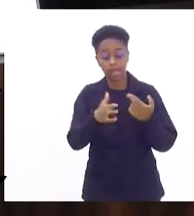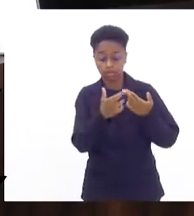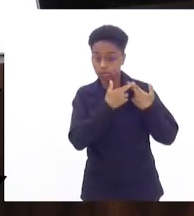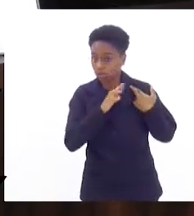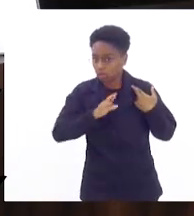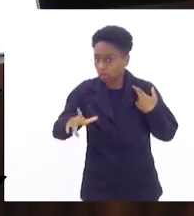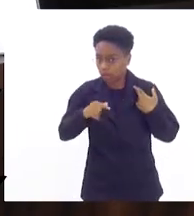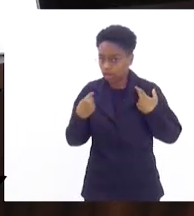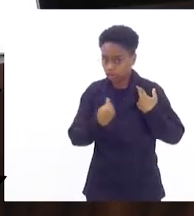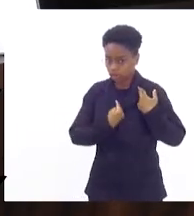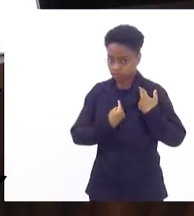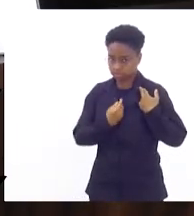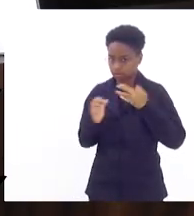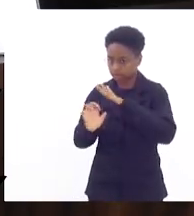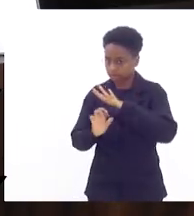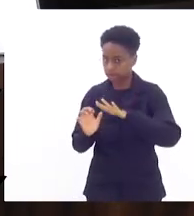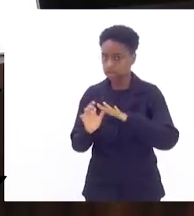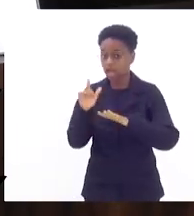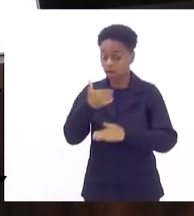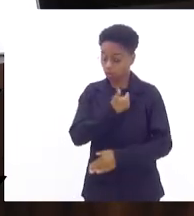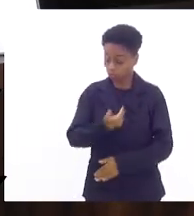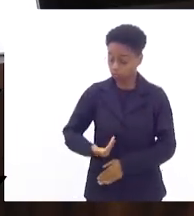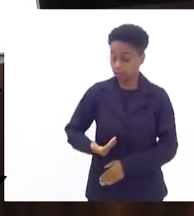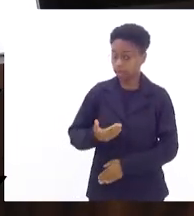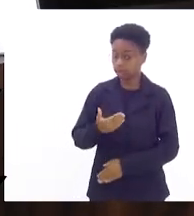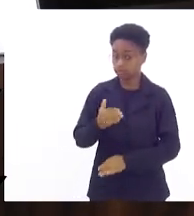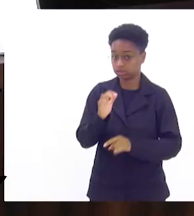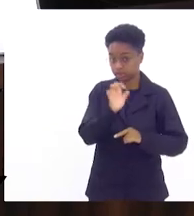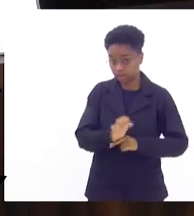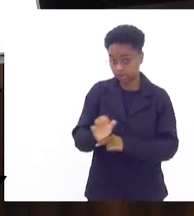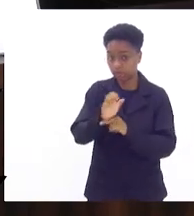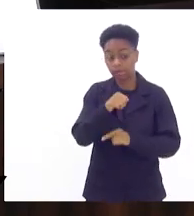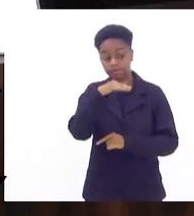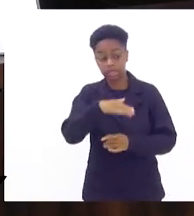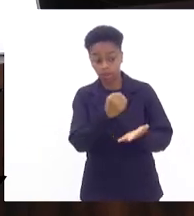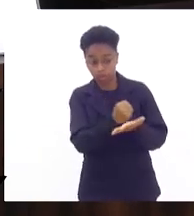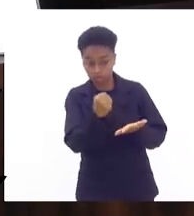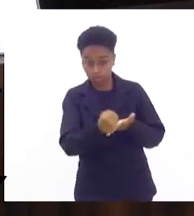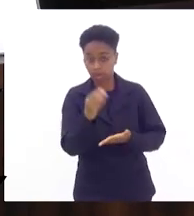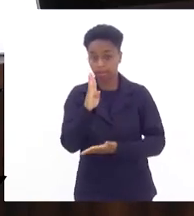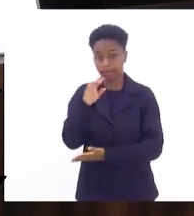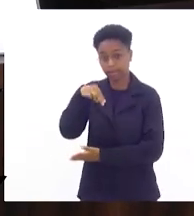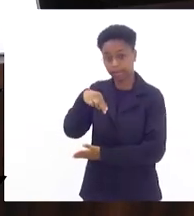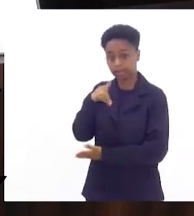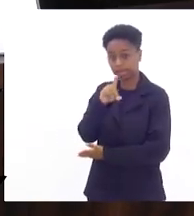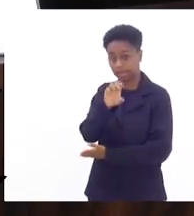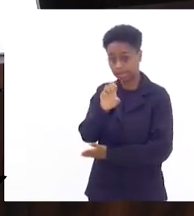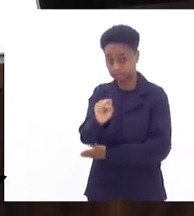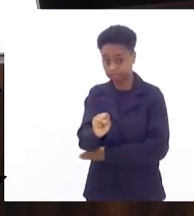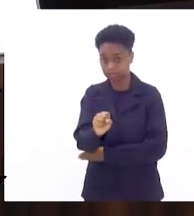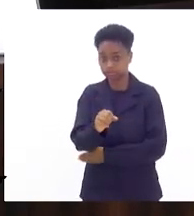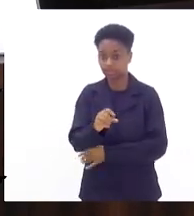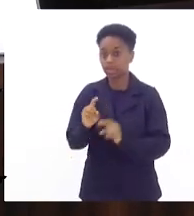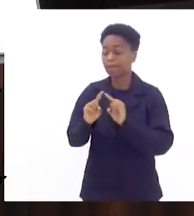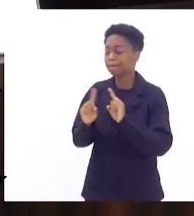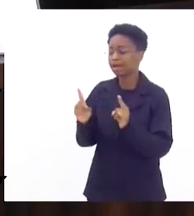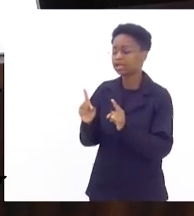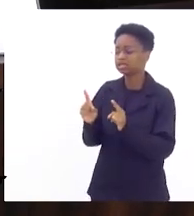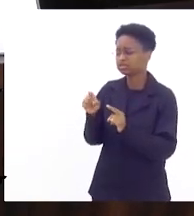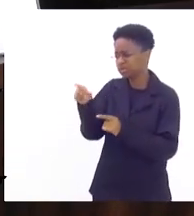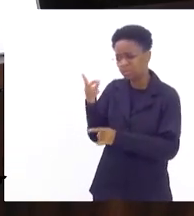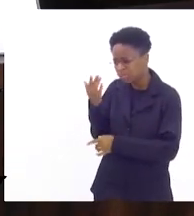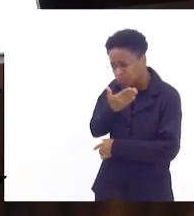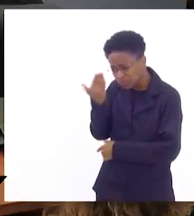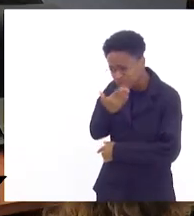foi a Genessa, foi o governo do Estado, através de quem ele contratou, a BNDES. Mas a Genessa, sendo fiscal do contrato, não viu isso, que